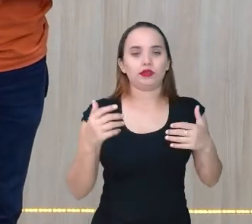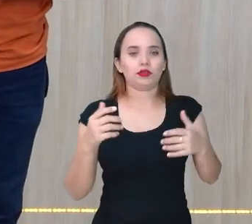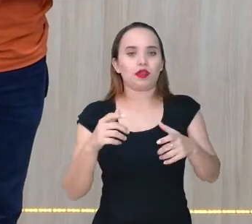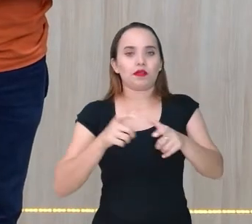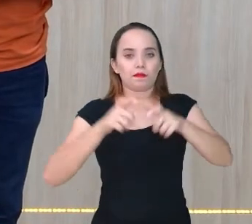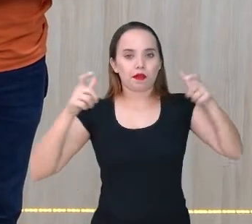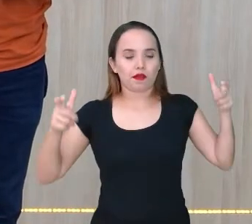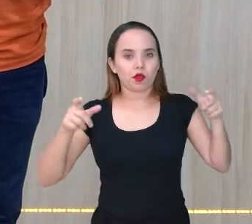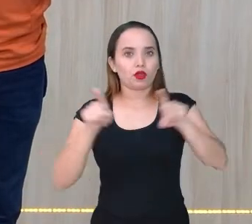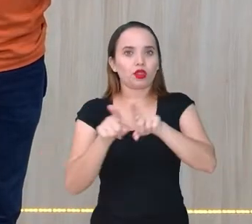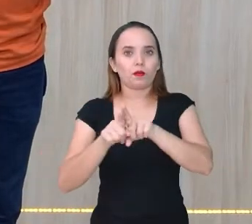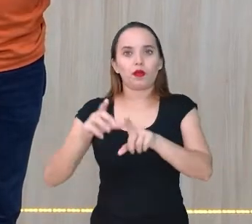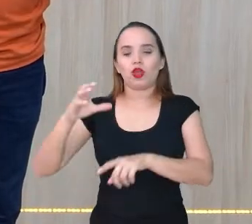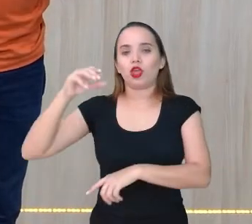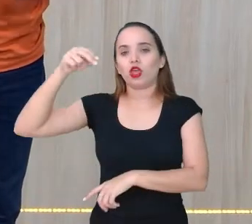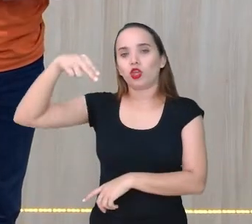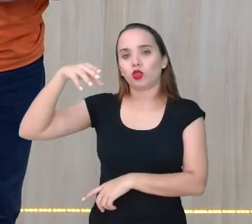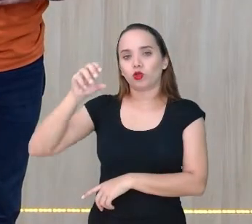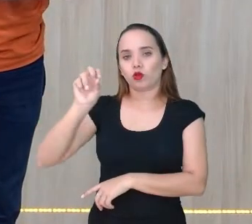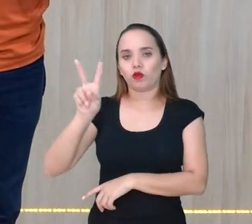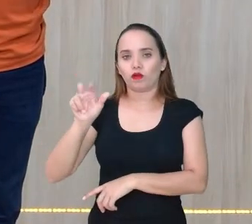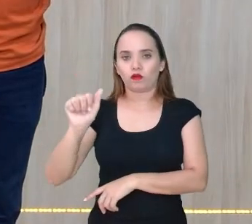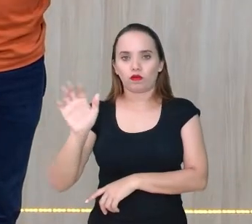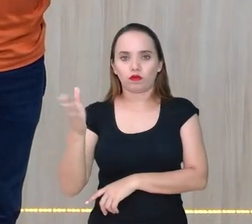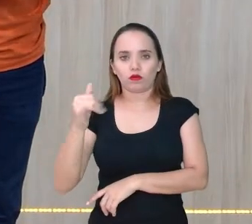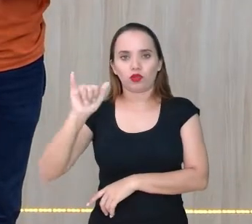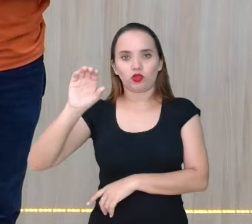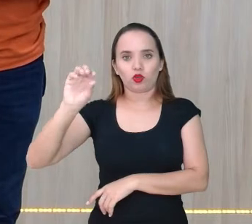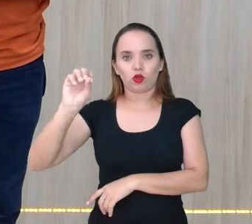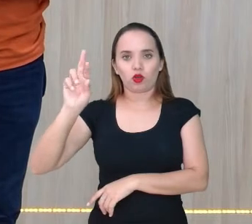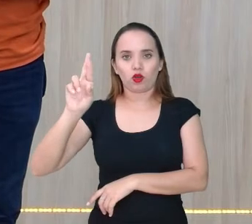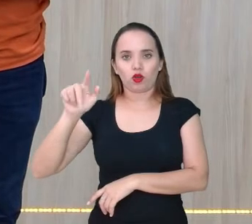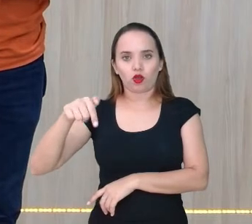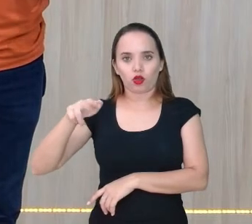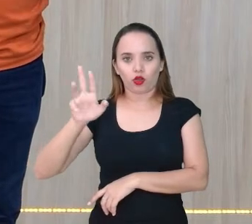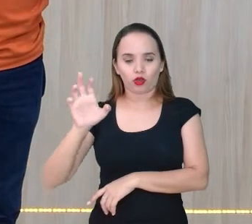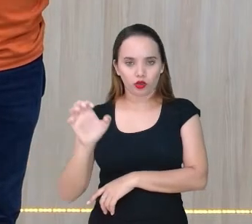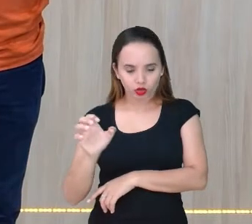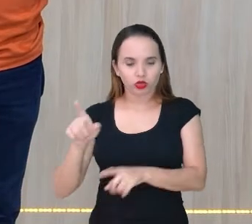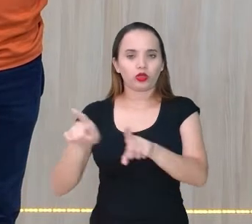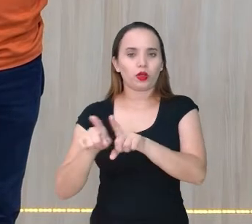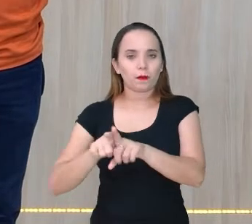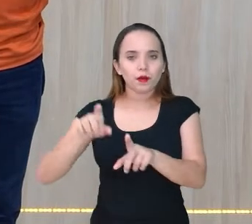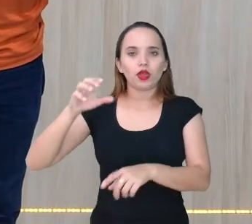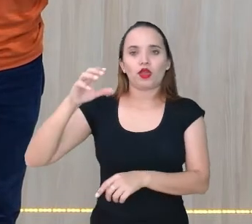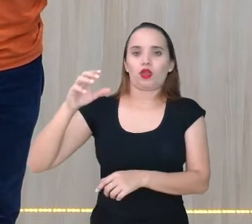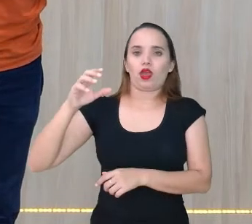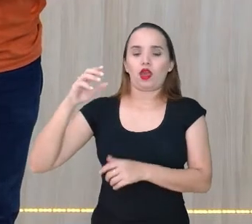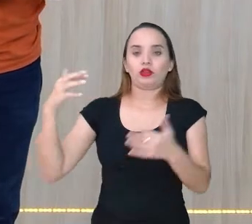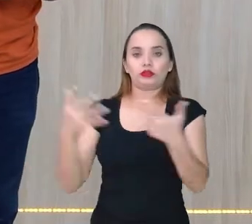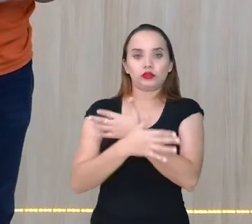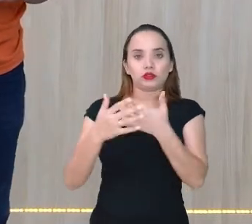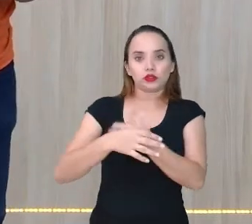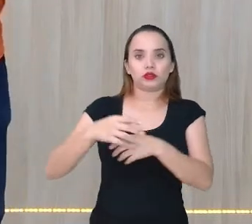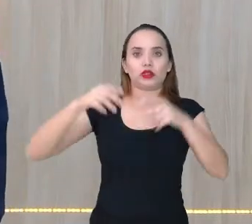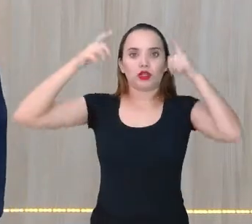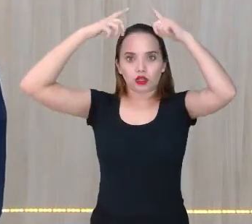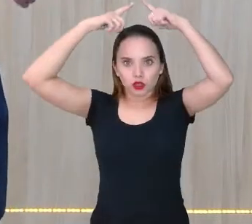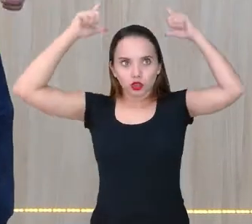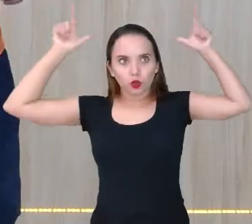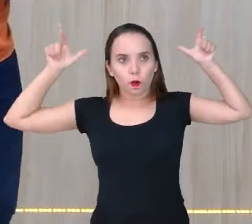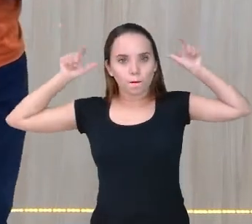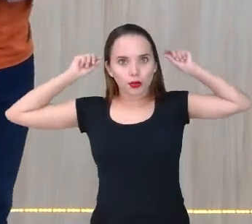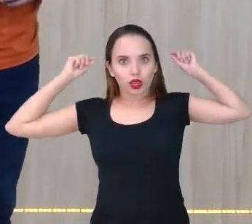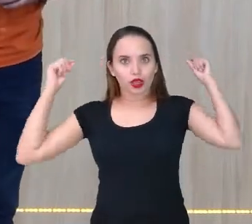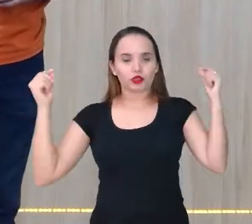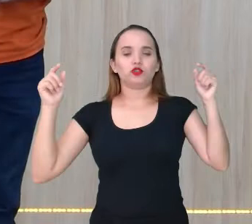Unidos. Você tem a cidade do México, capital do México, que é populosa. Né? Você tem Toronto, Quebec, né? Ottawa,